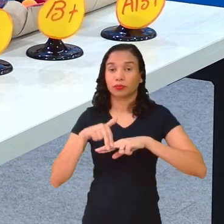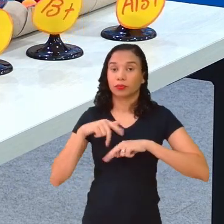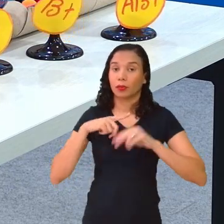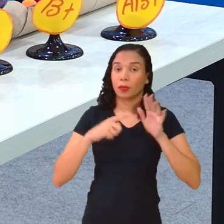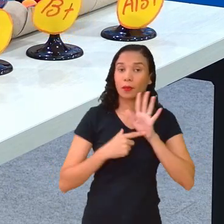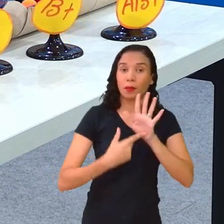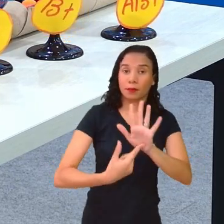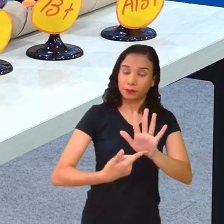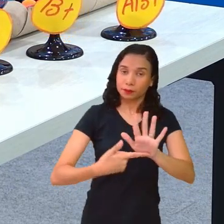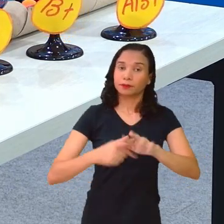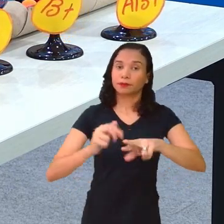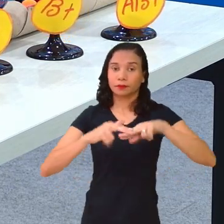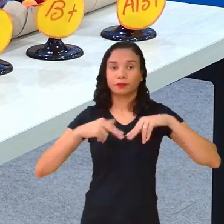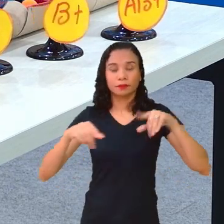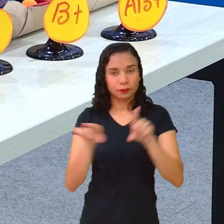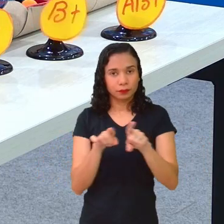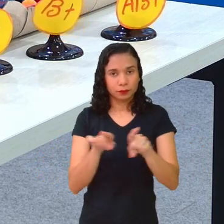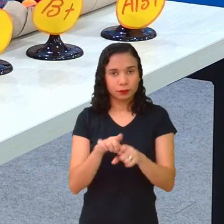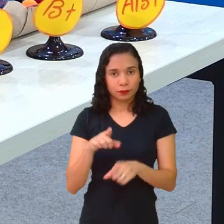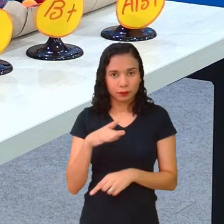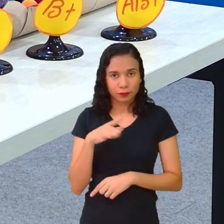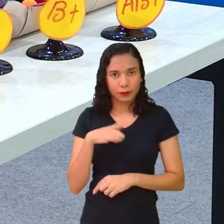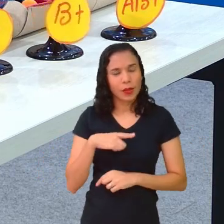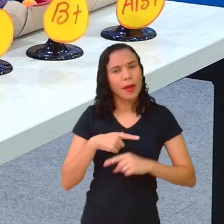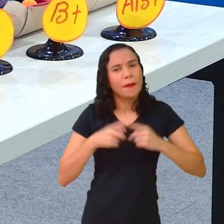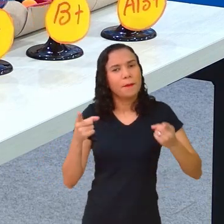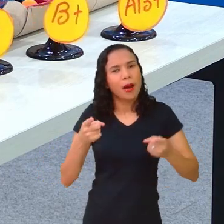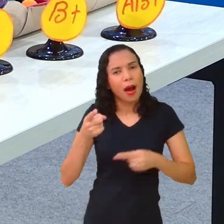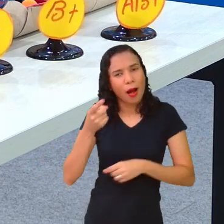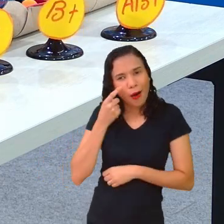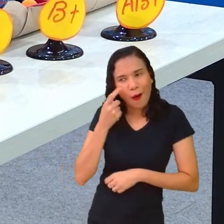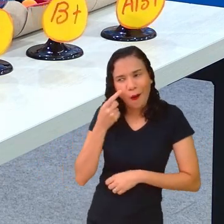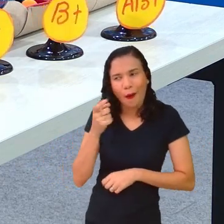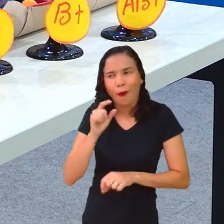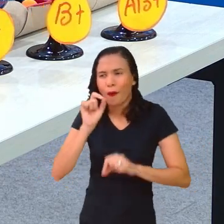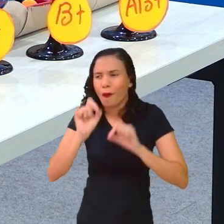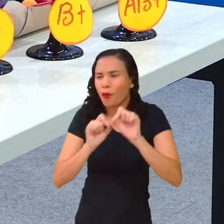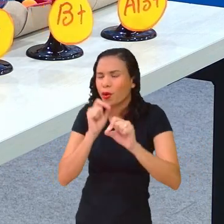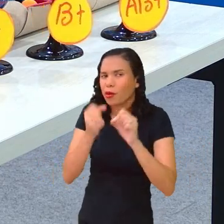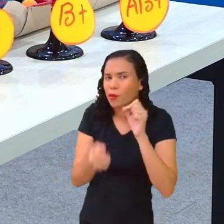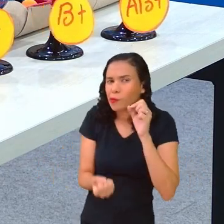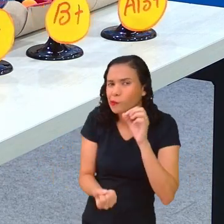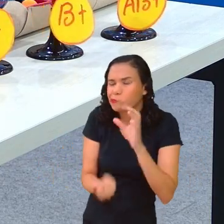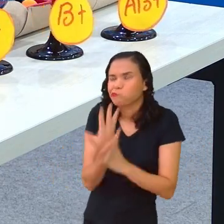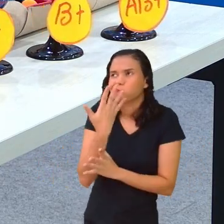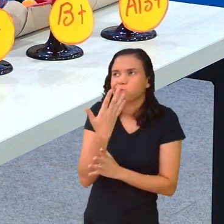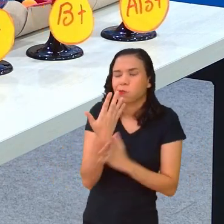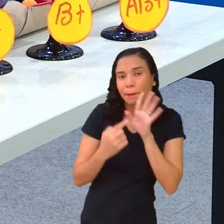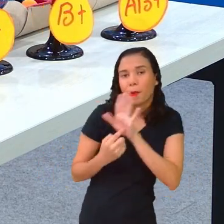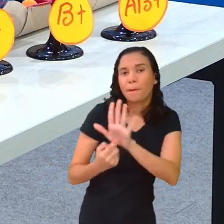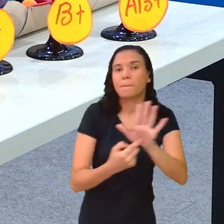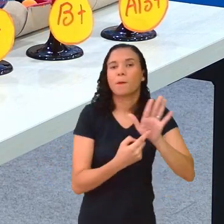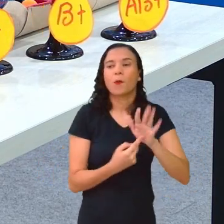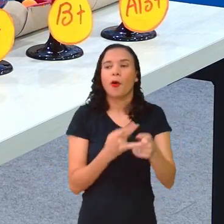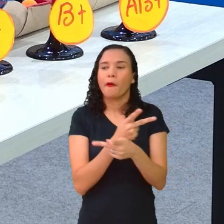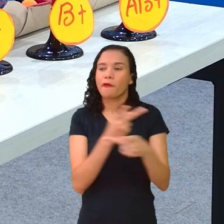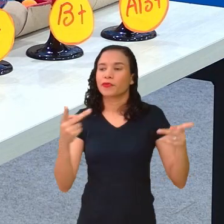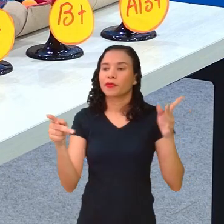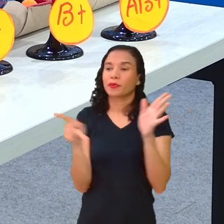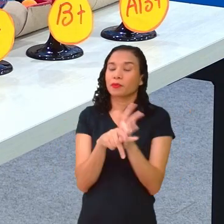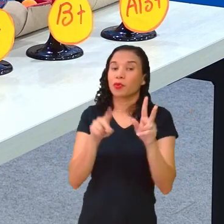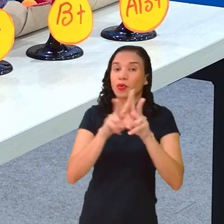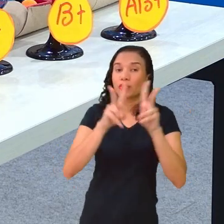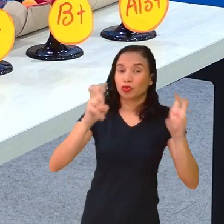para representar, também está puro. Agora, olha o que eu inventei para mostrar a vocês a questão